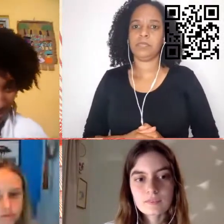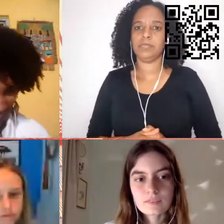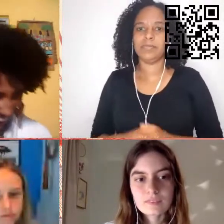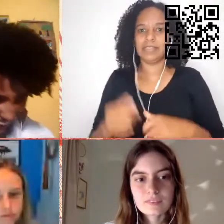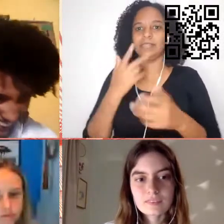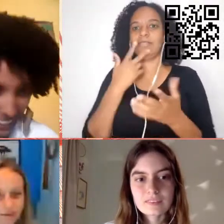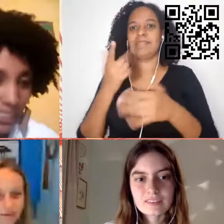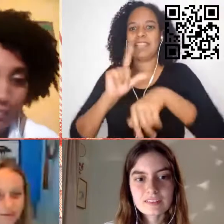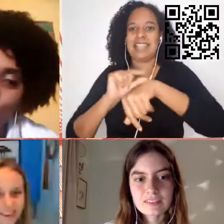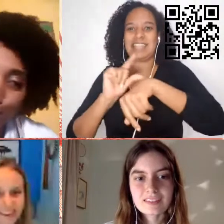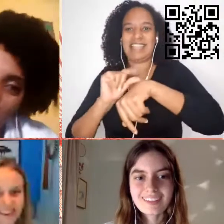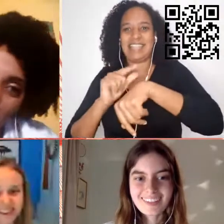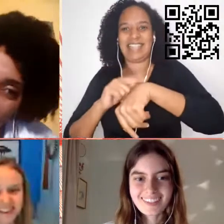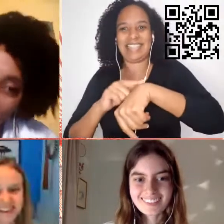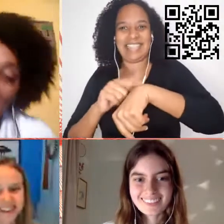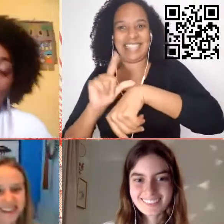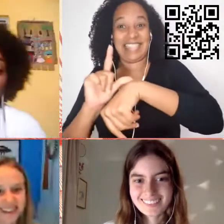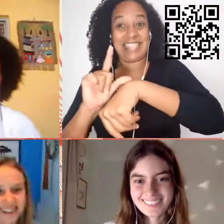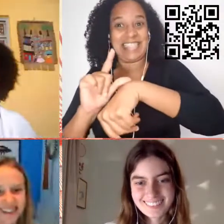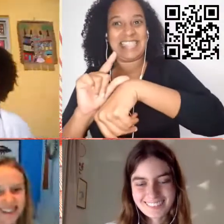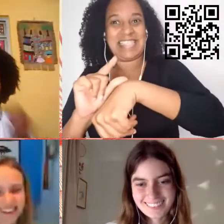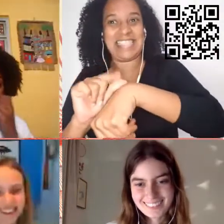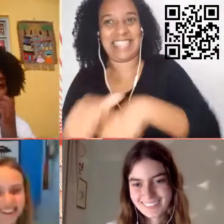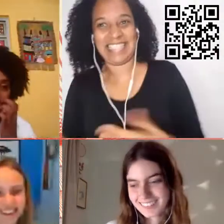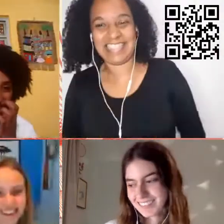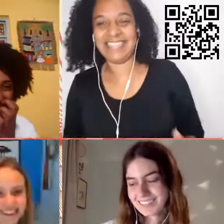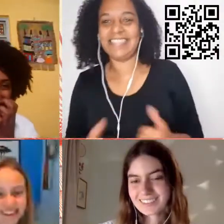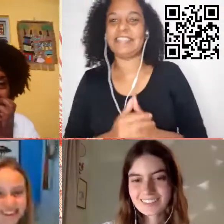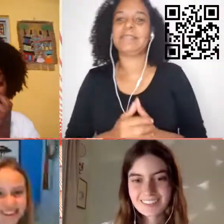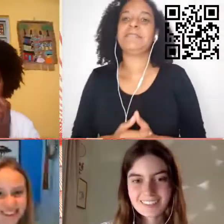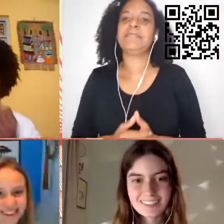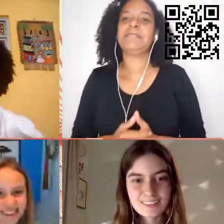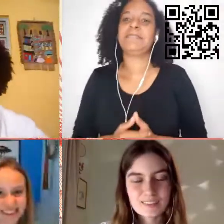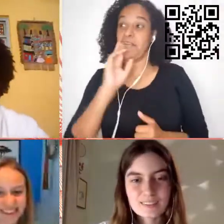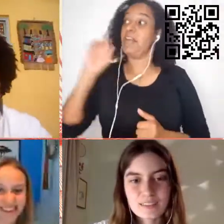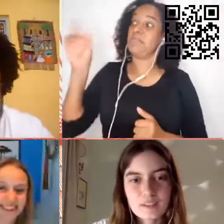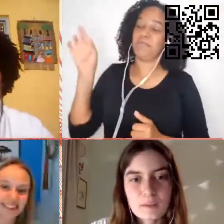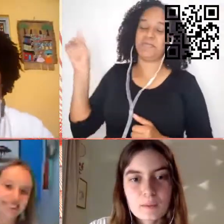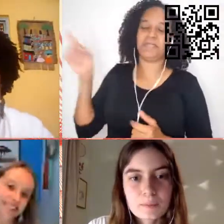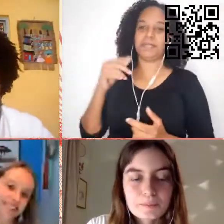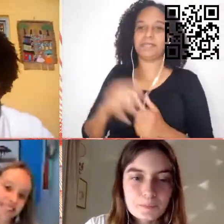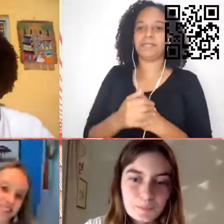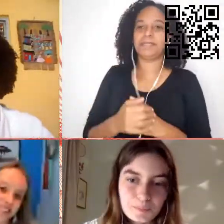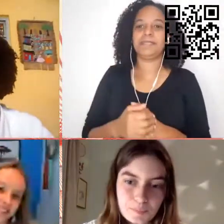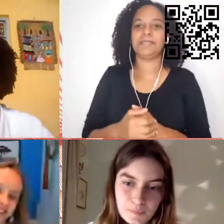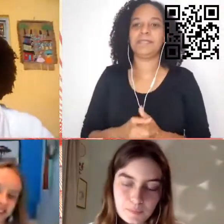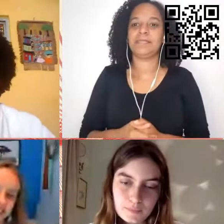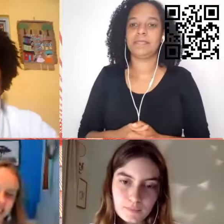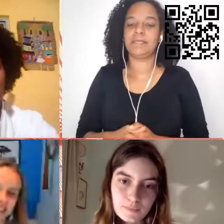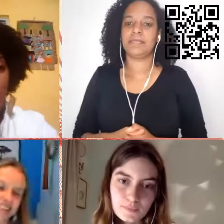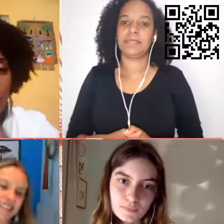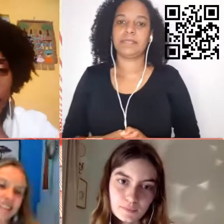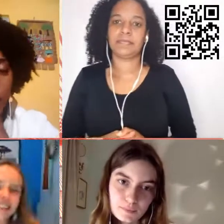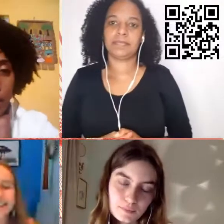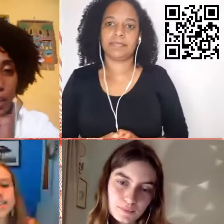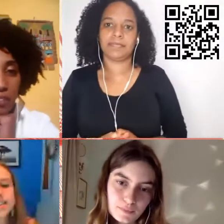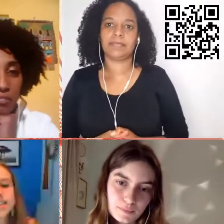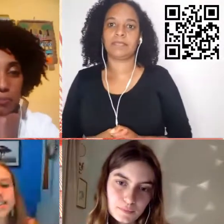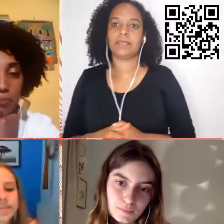A gente está estourando o tempo. Então, tá bom. Então, eu vou... Antes